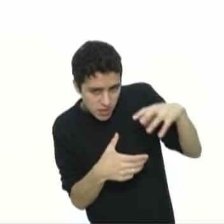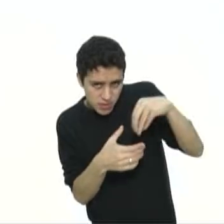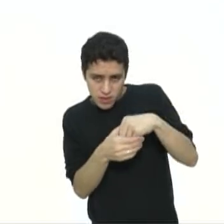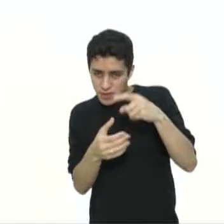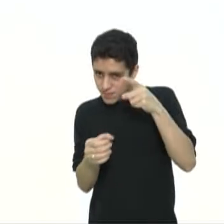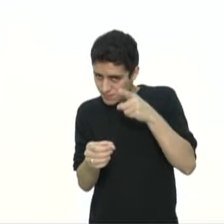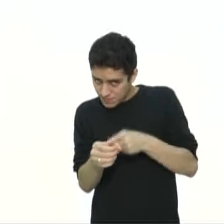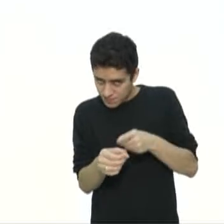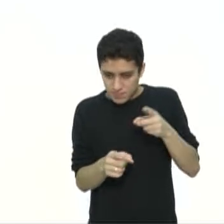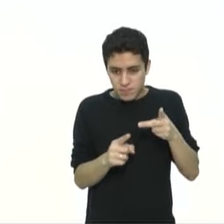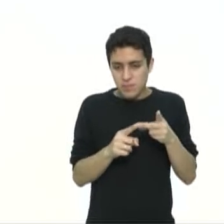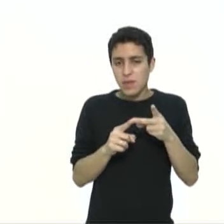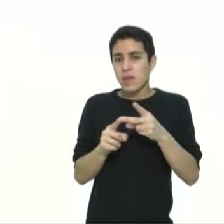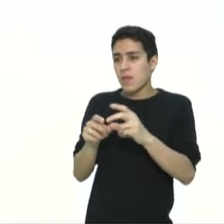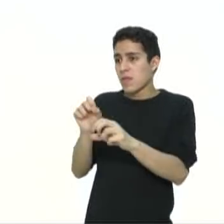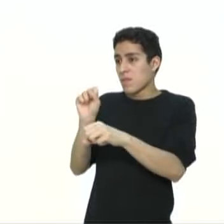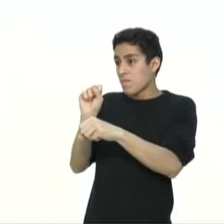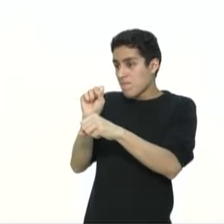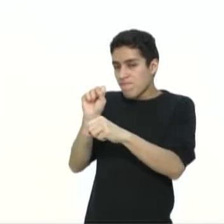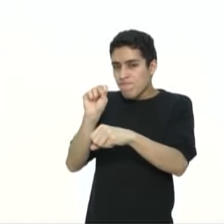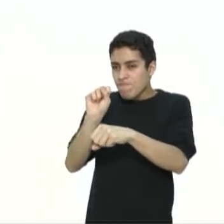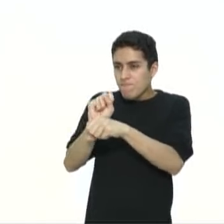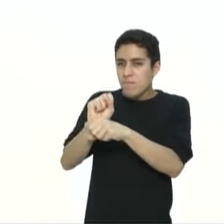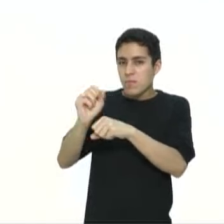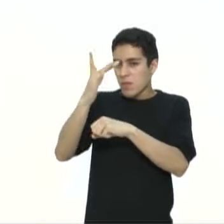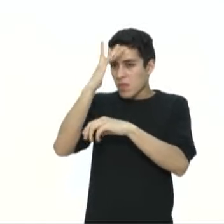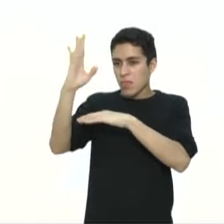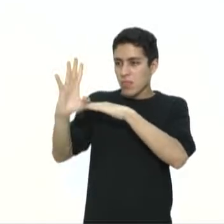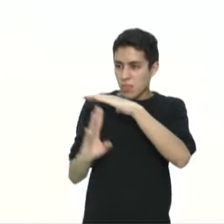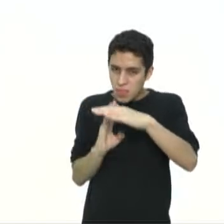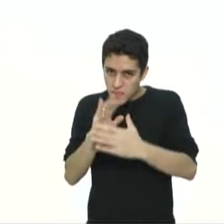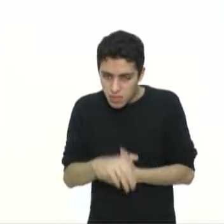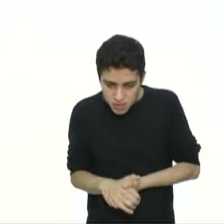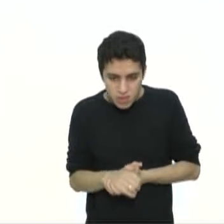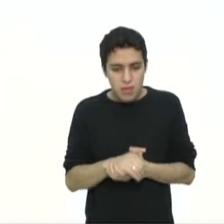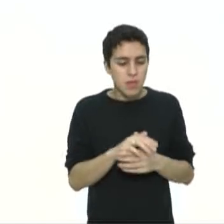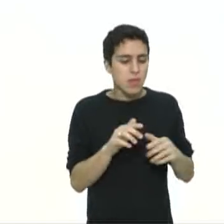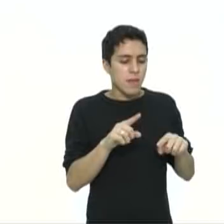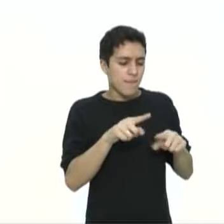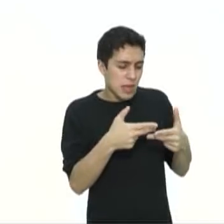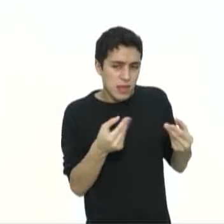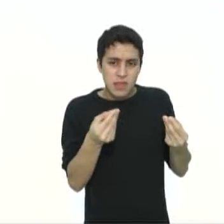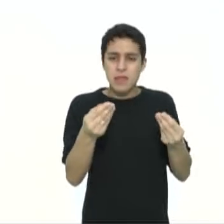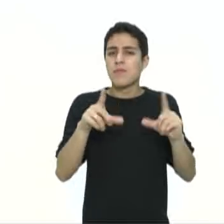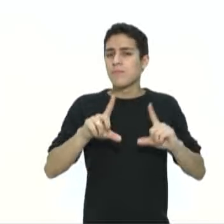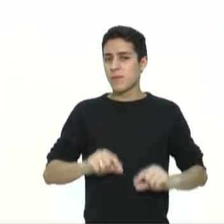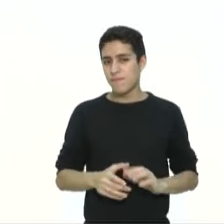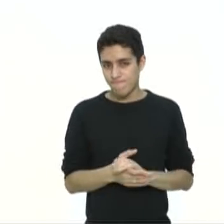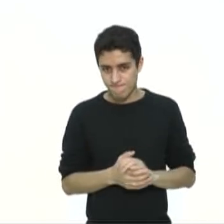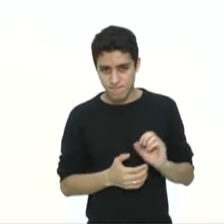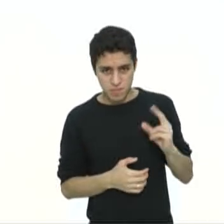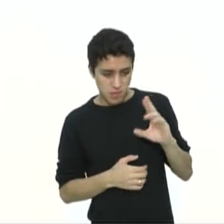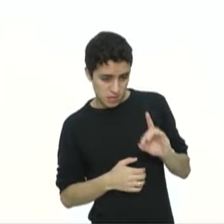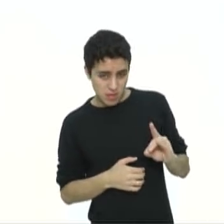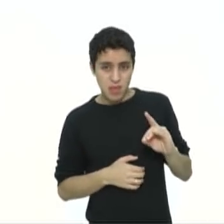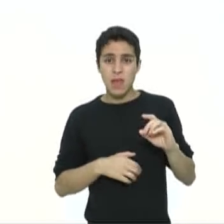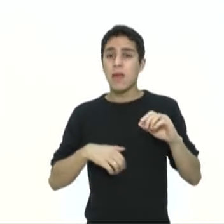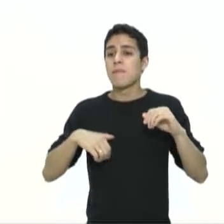a contenção da migração pendular, o recuo na oferta de matérias-primas, ou letra D, o aumento da